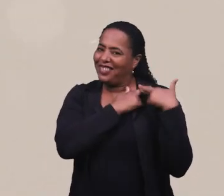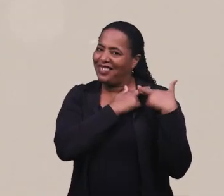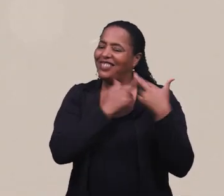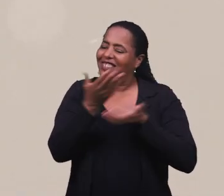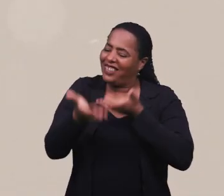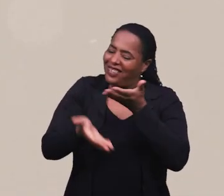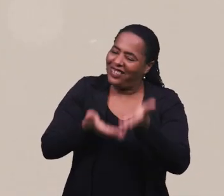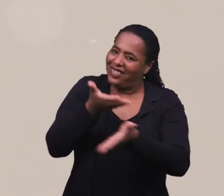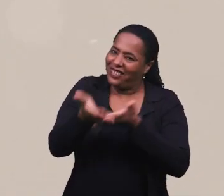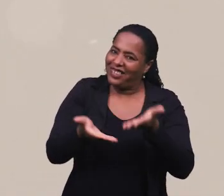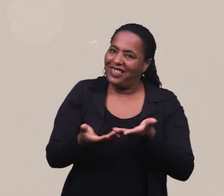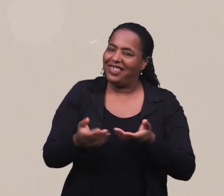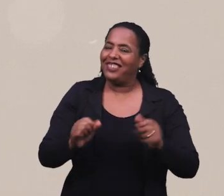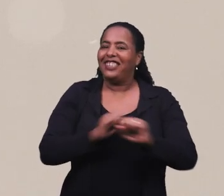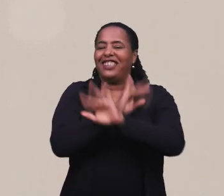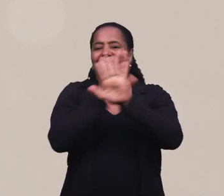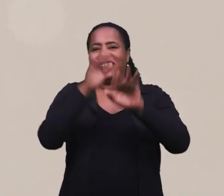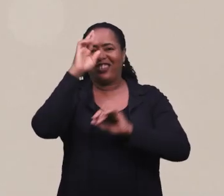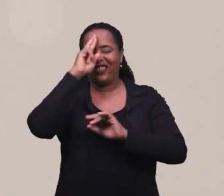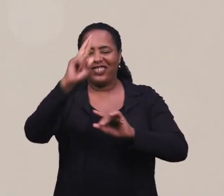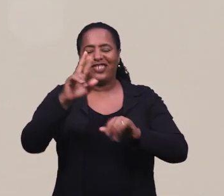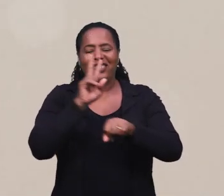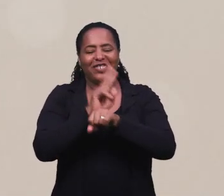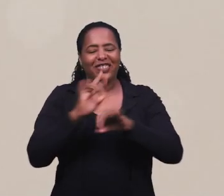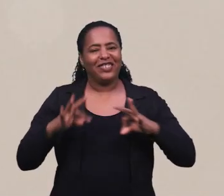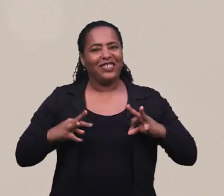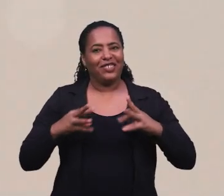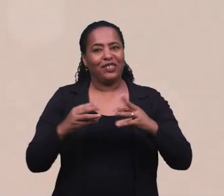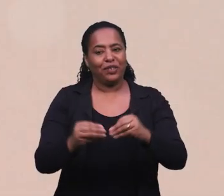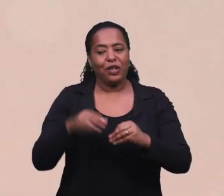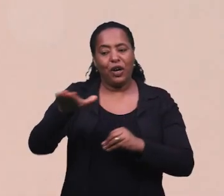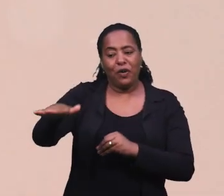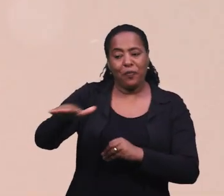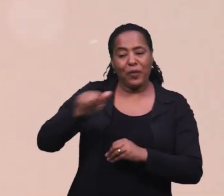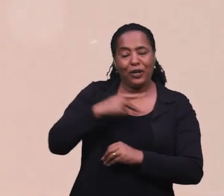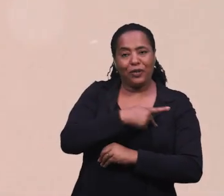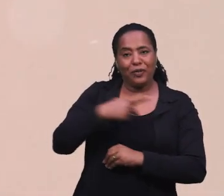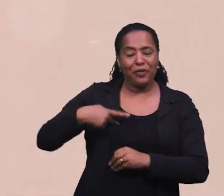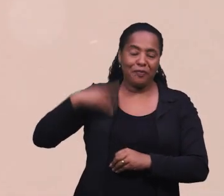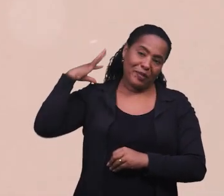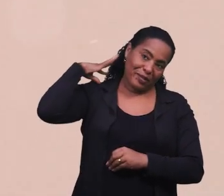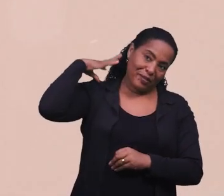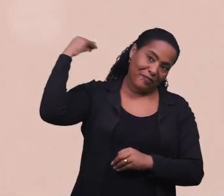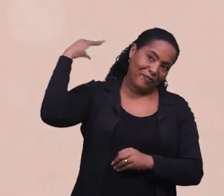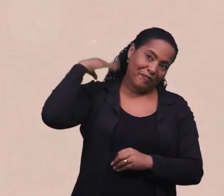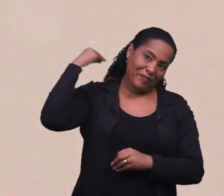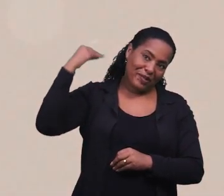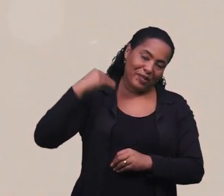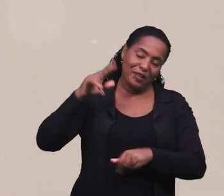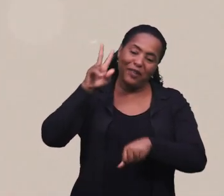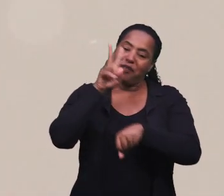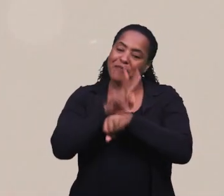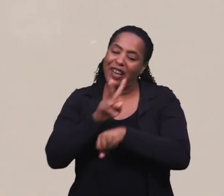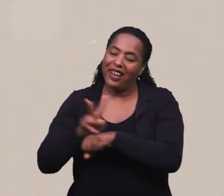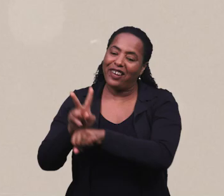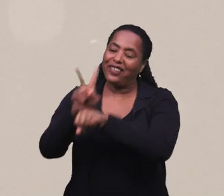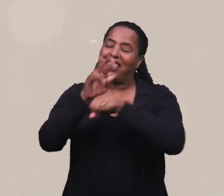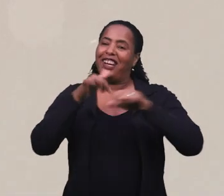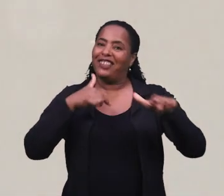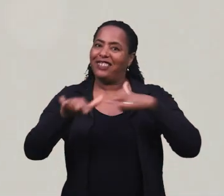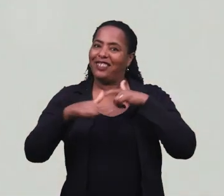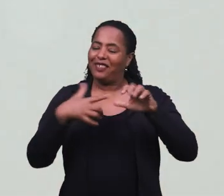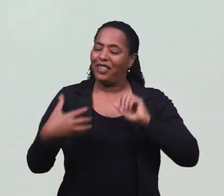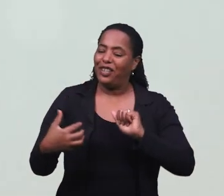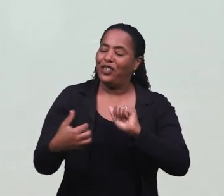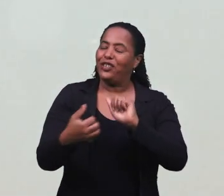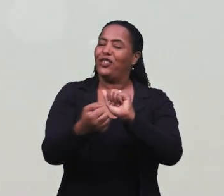igreja, de membros da igreja, a disposição física, de acessibilidade a essa pessoa como que é. Então,